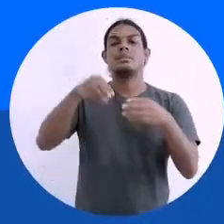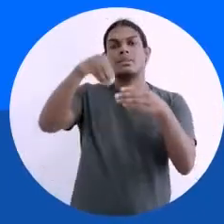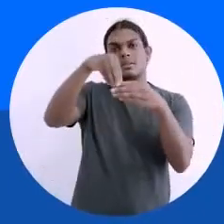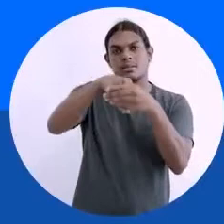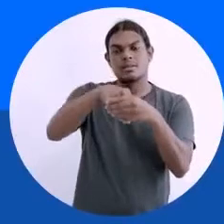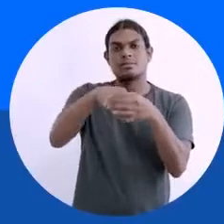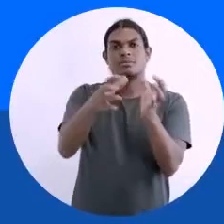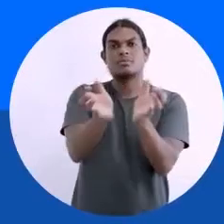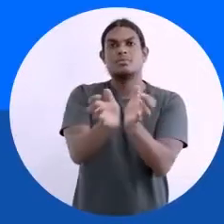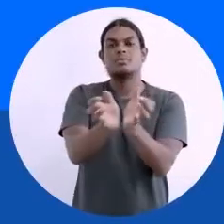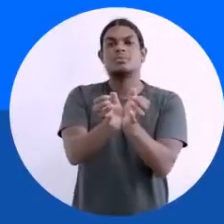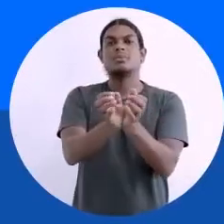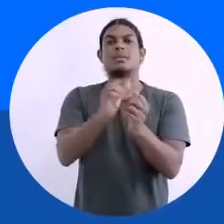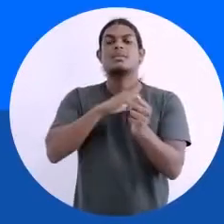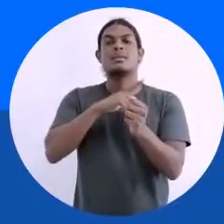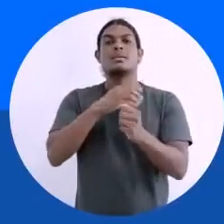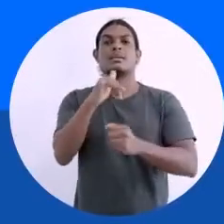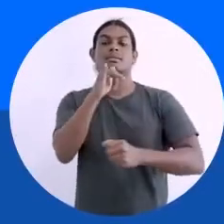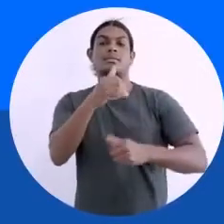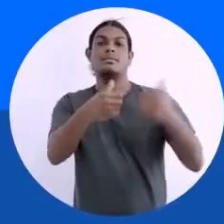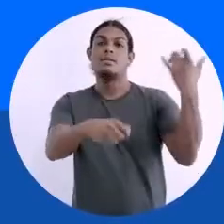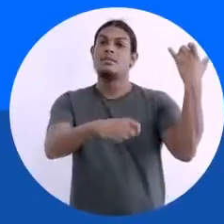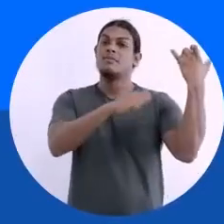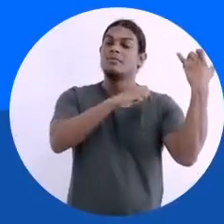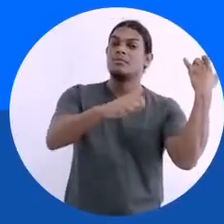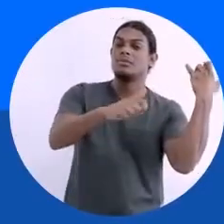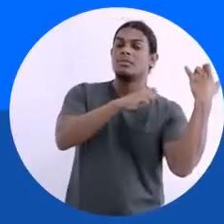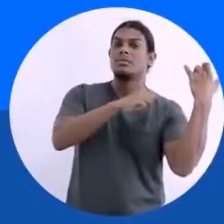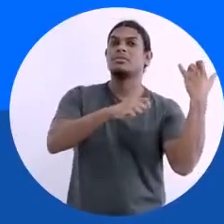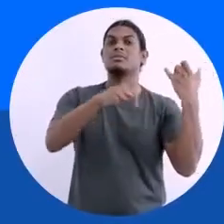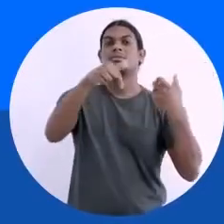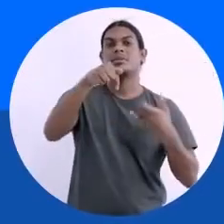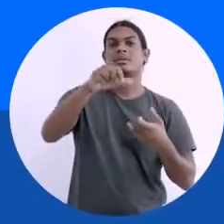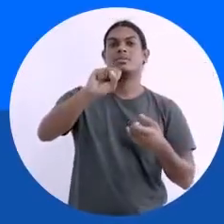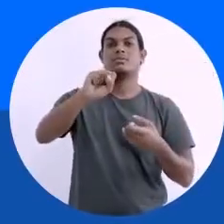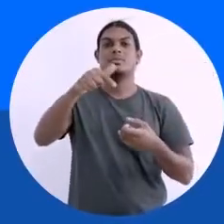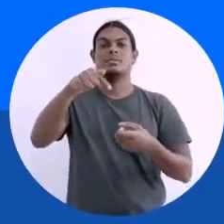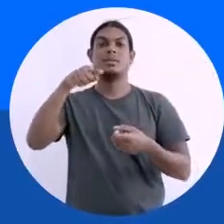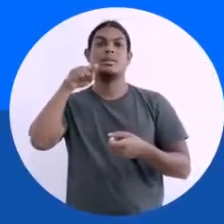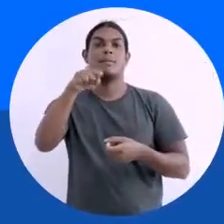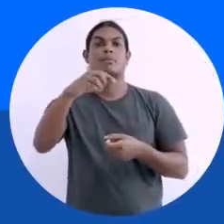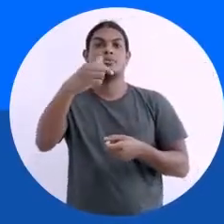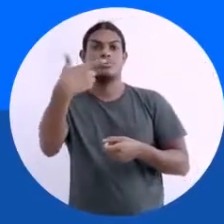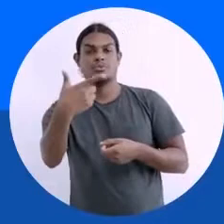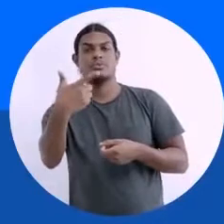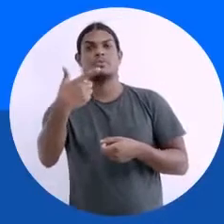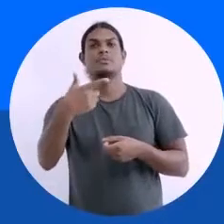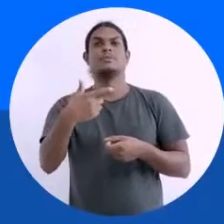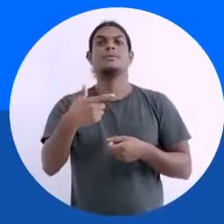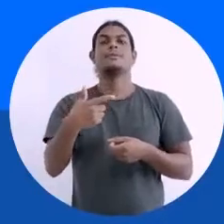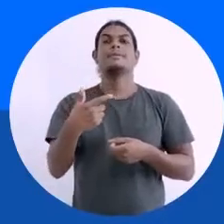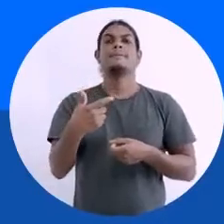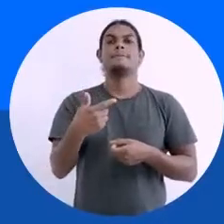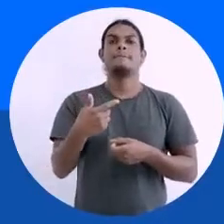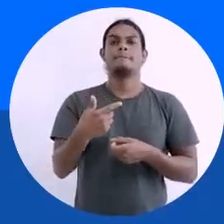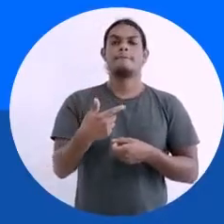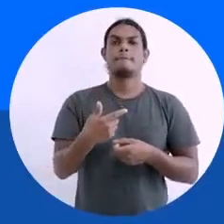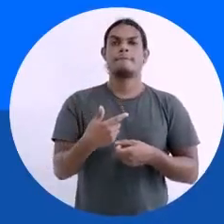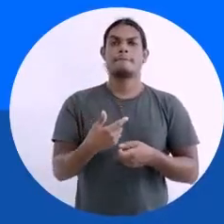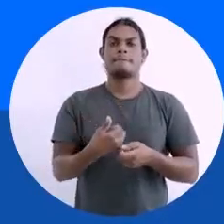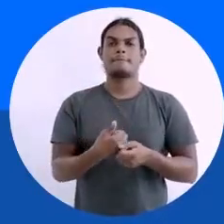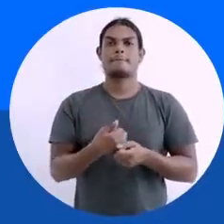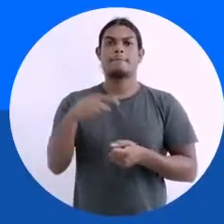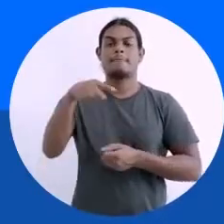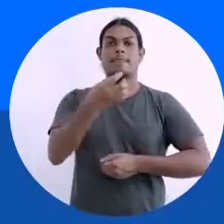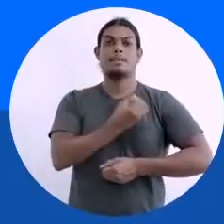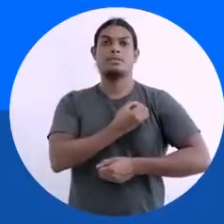exemplo, violino, que é 787.2. E aí, violino 787.2. Vamos ver que esses